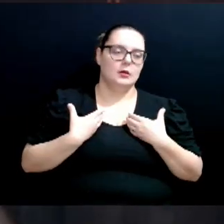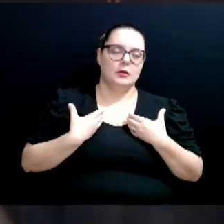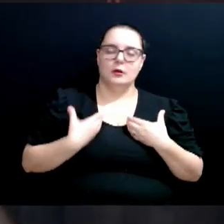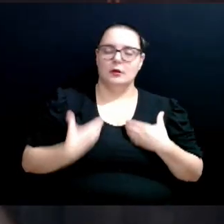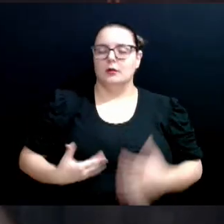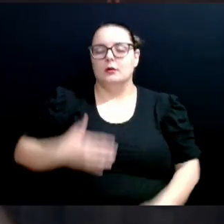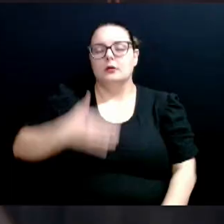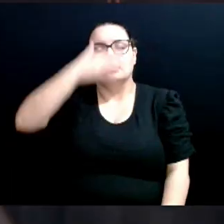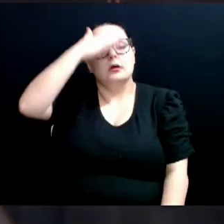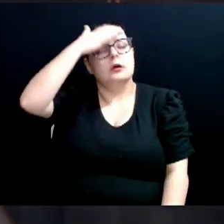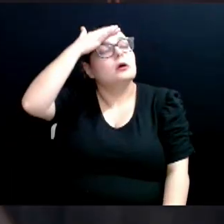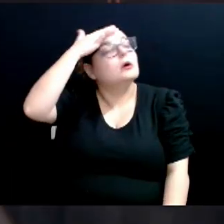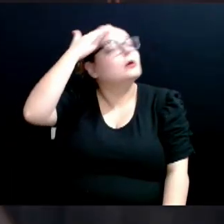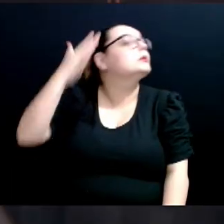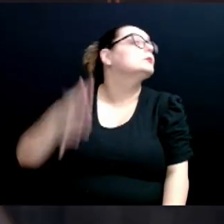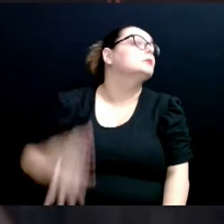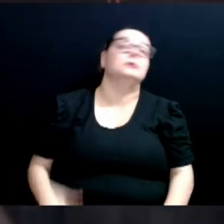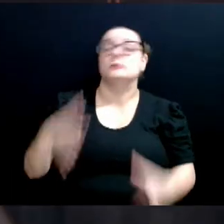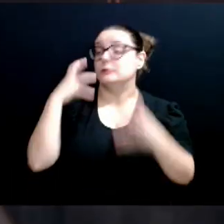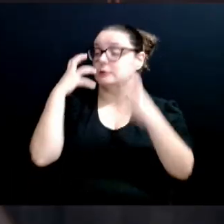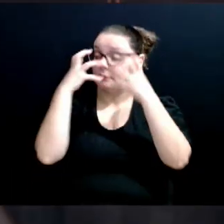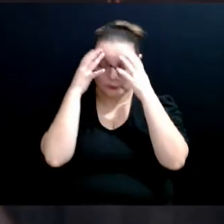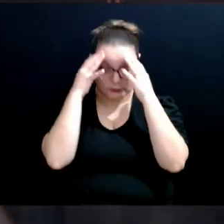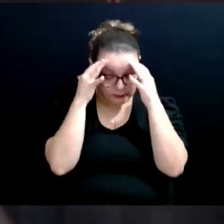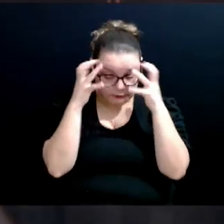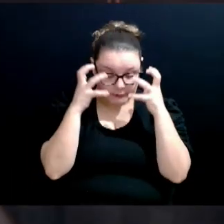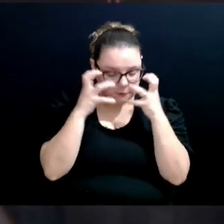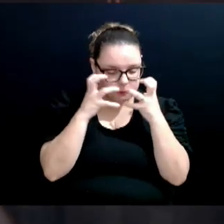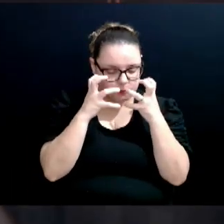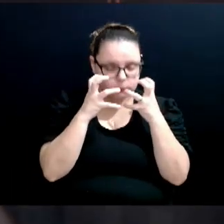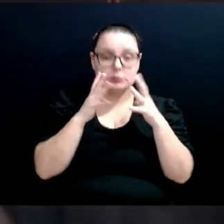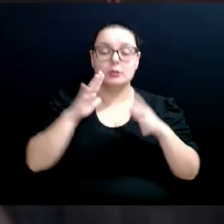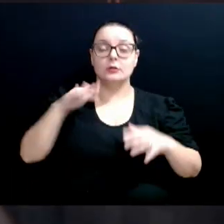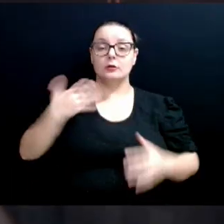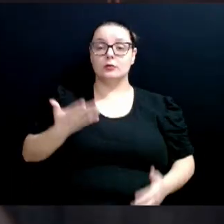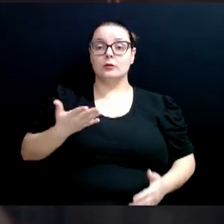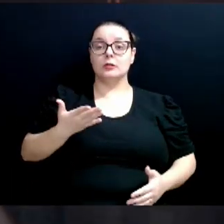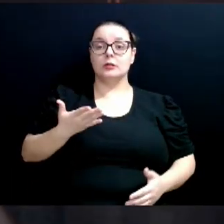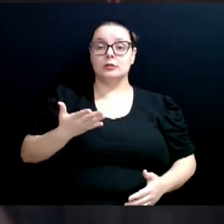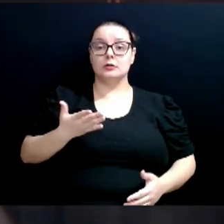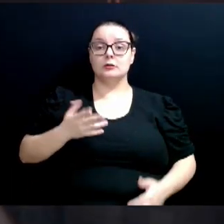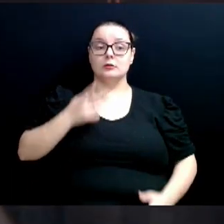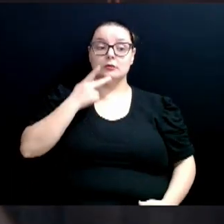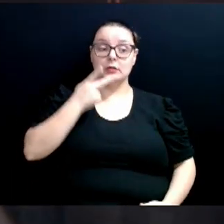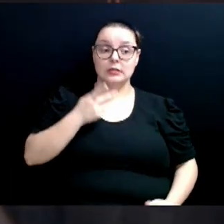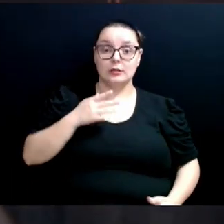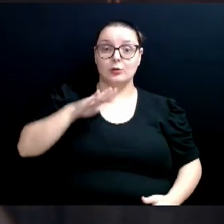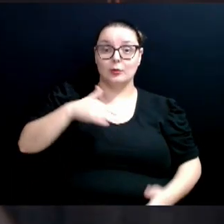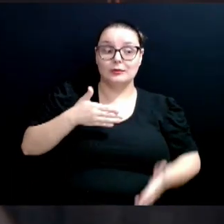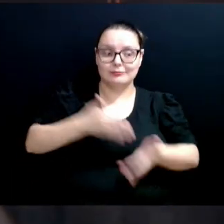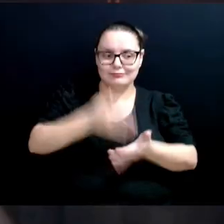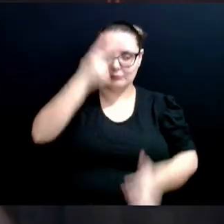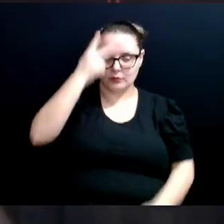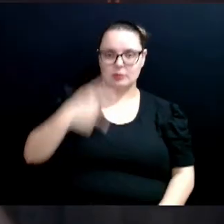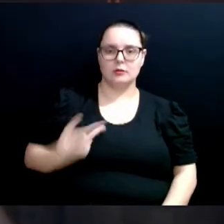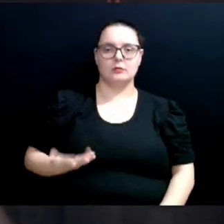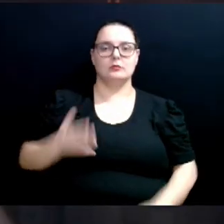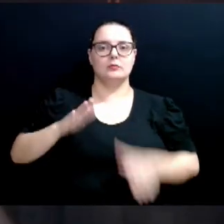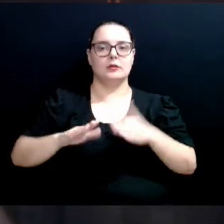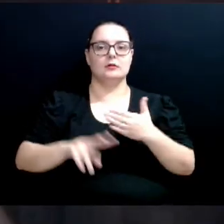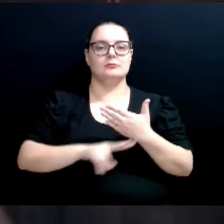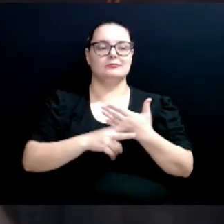ela vai ficando estressada. Então, quando a pessoa deixa para falar, quando de fato ela também tá no limite, isso às vezes gera ruptura,